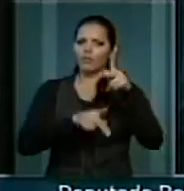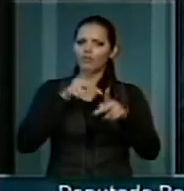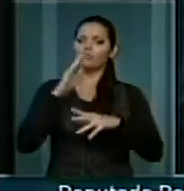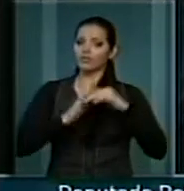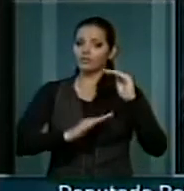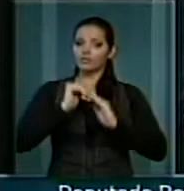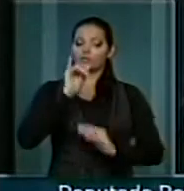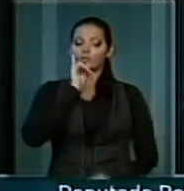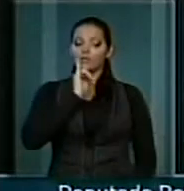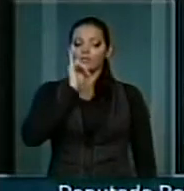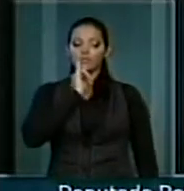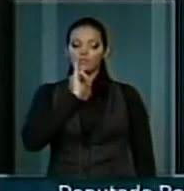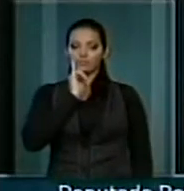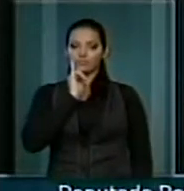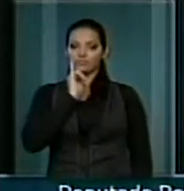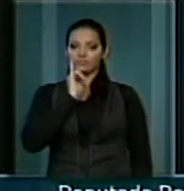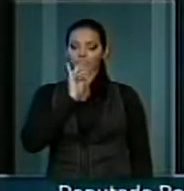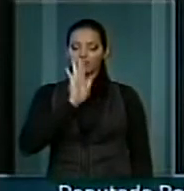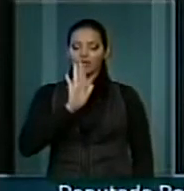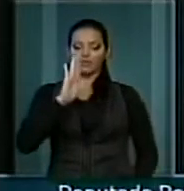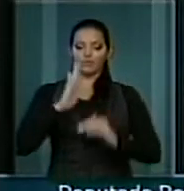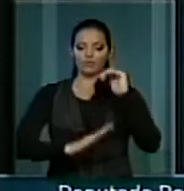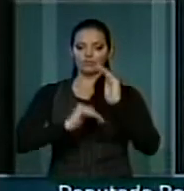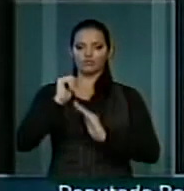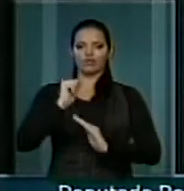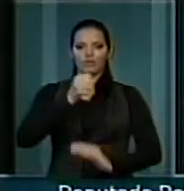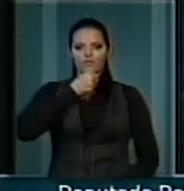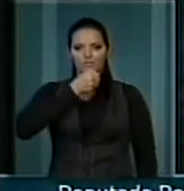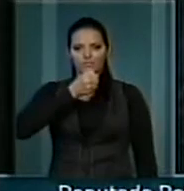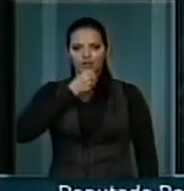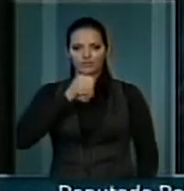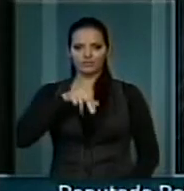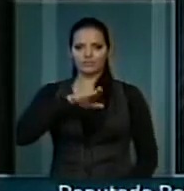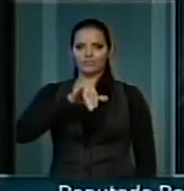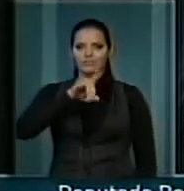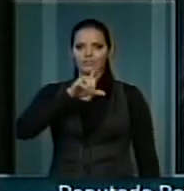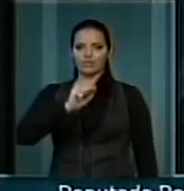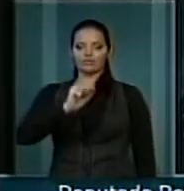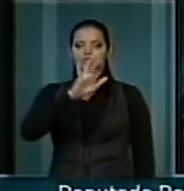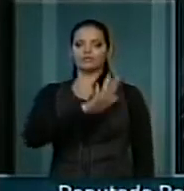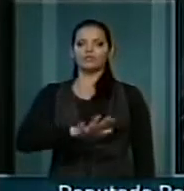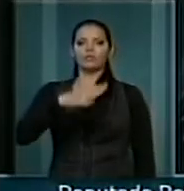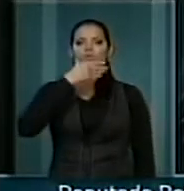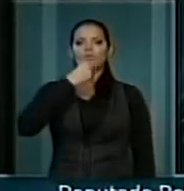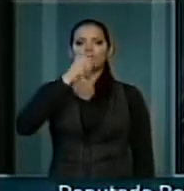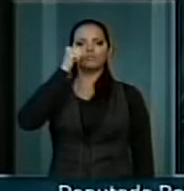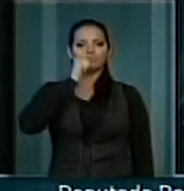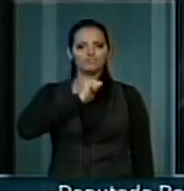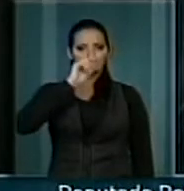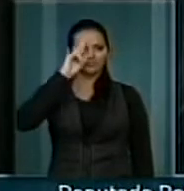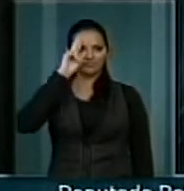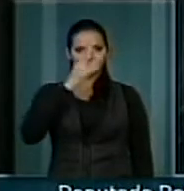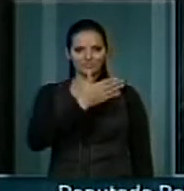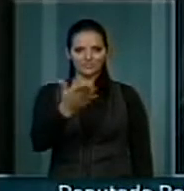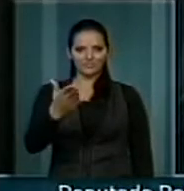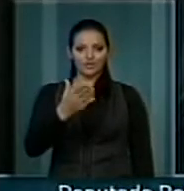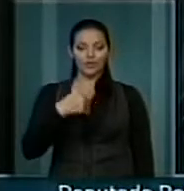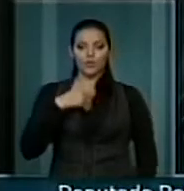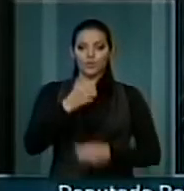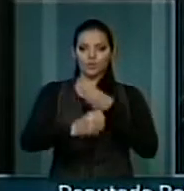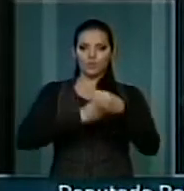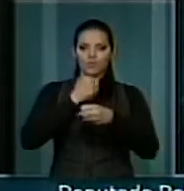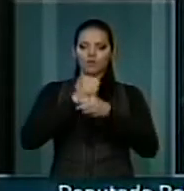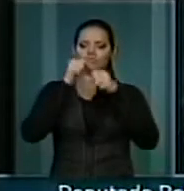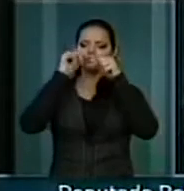imprensa e da mídia em geral. A todas as senhoras e a todos os senhores, um ano de